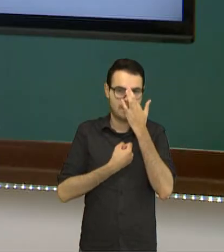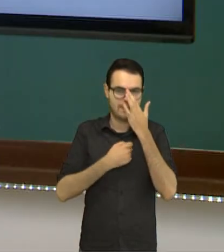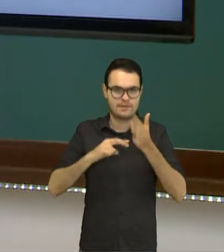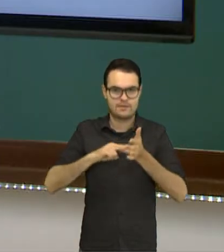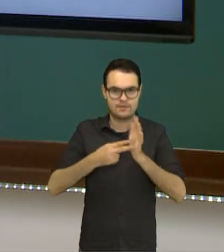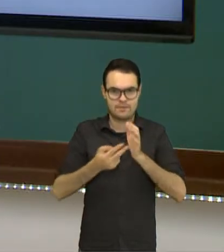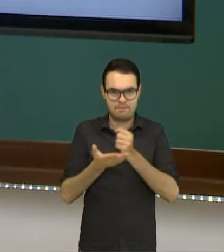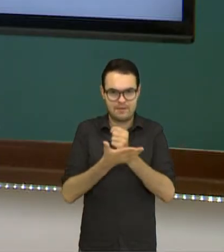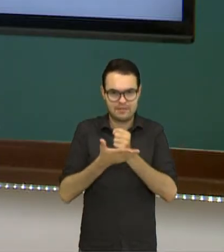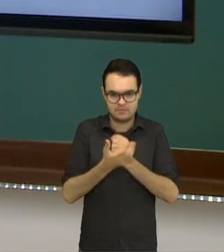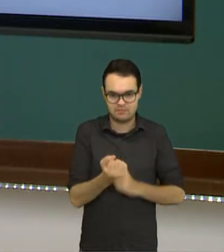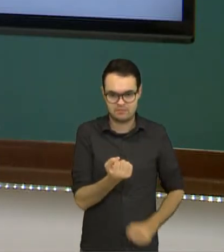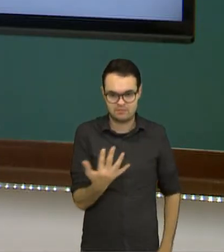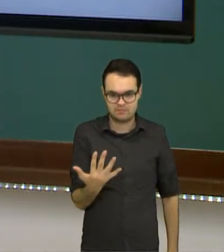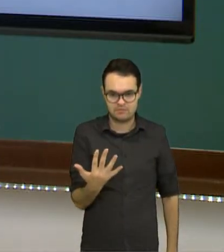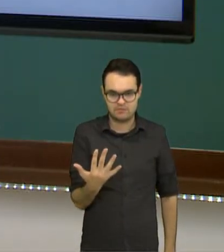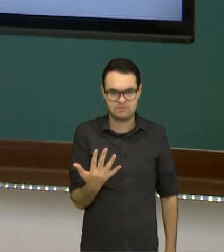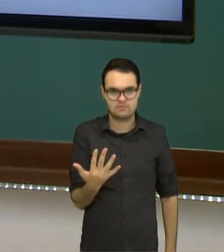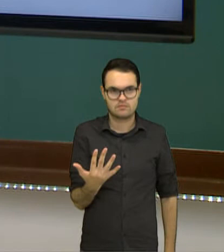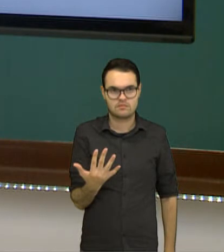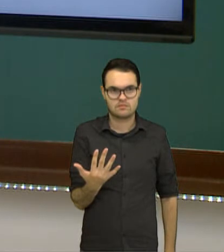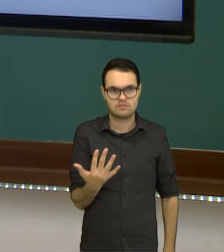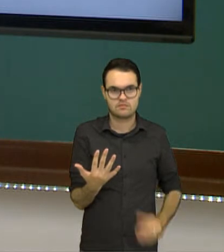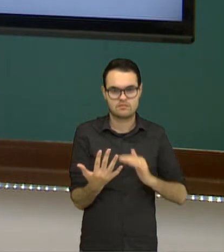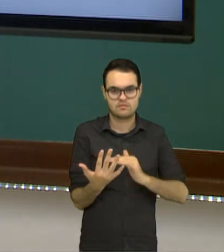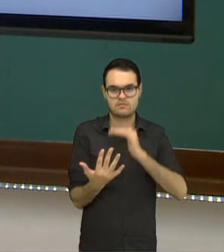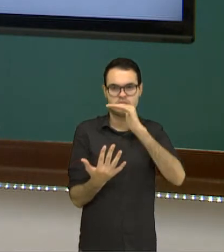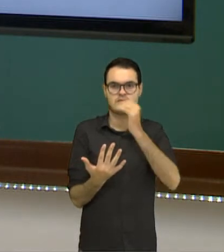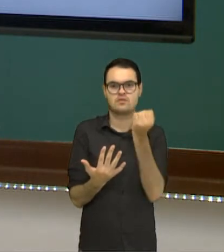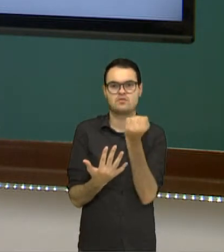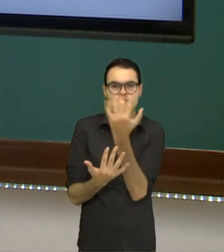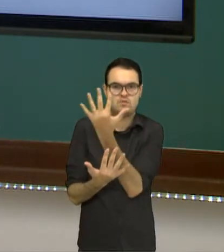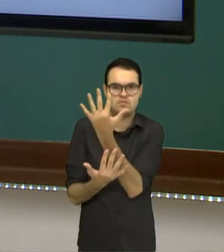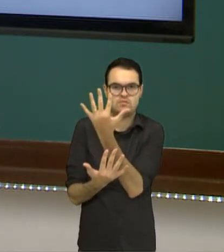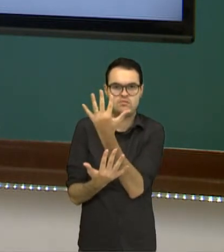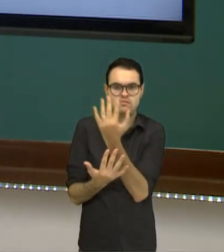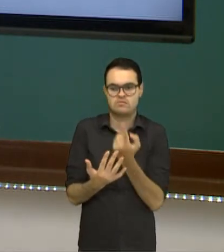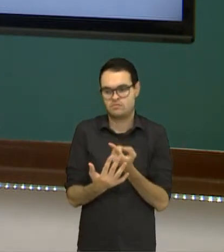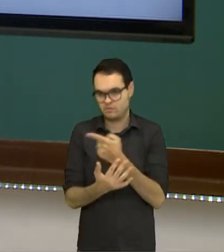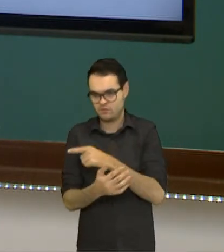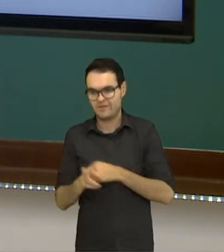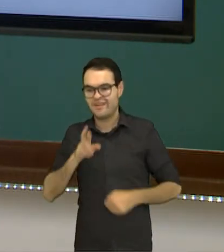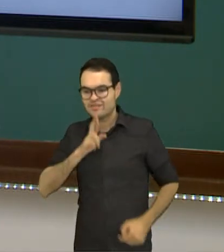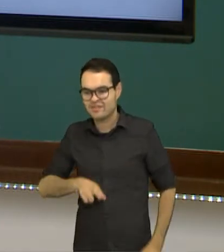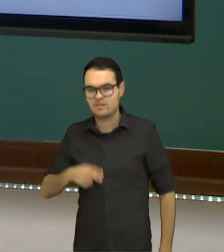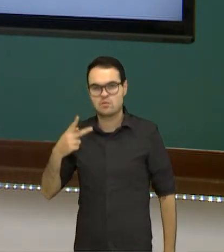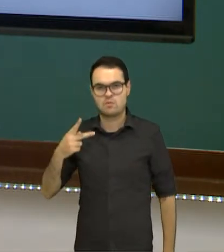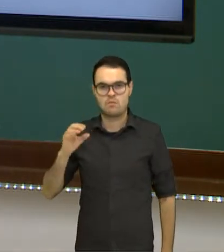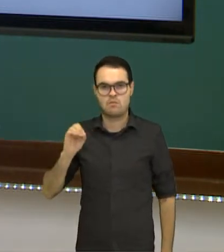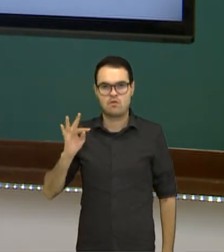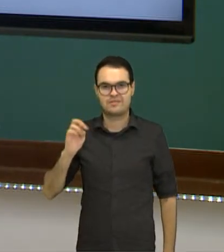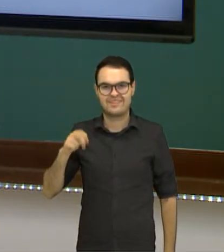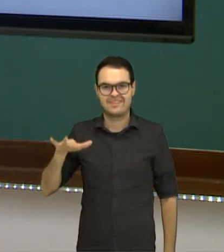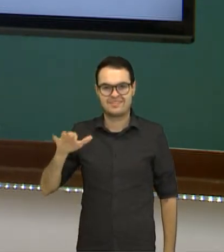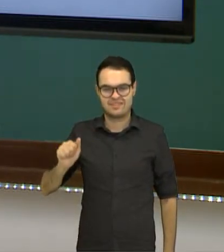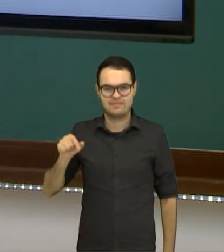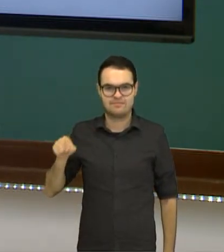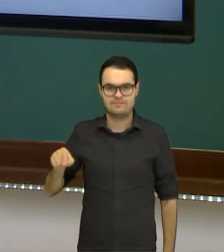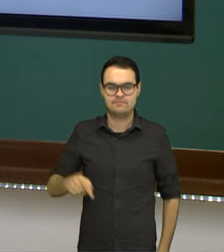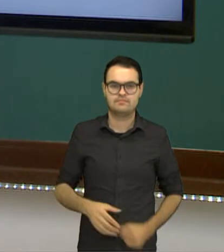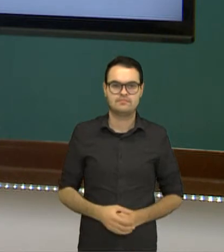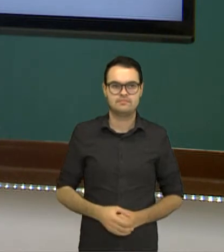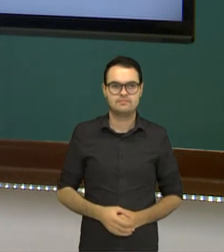à base, um número referente ao expoente e o resultado é chamado de potência. Então,